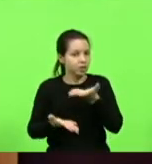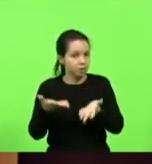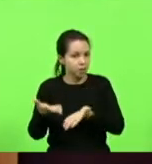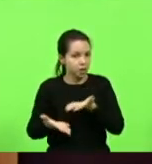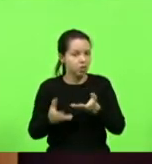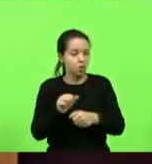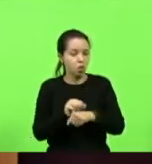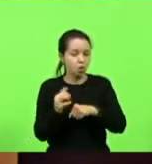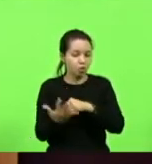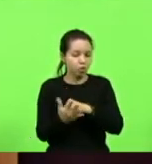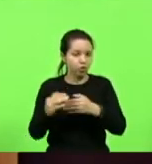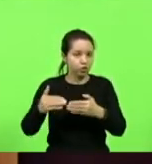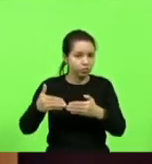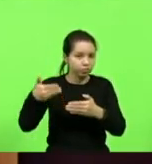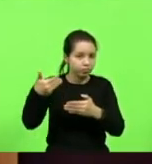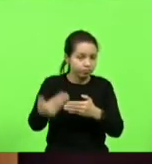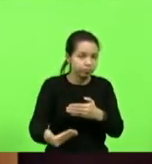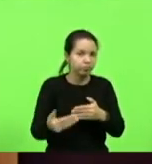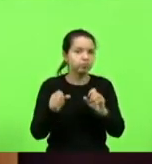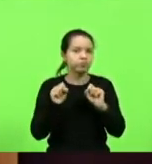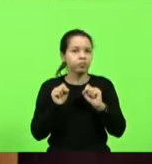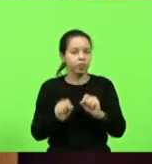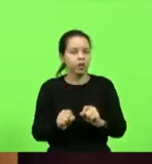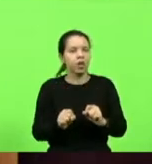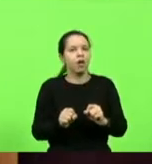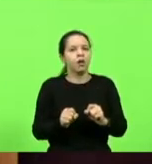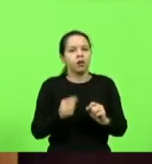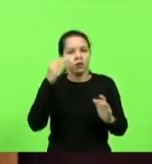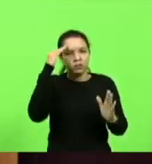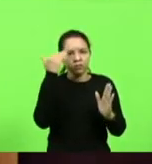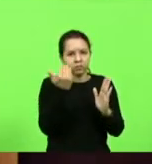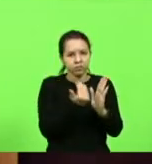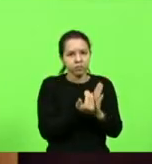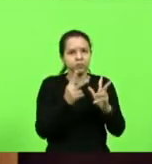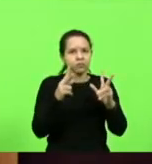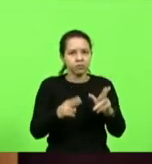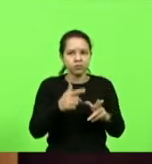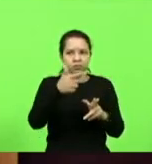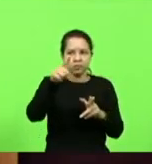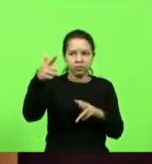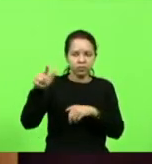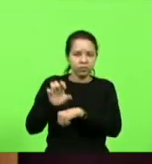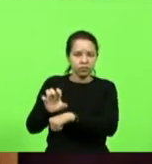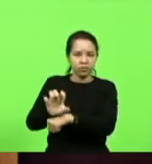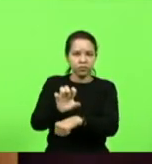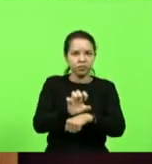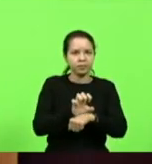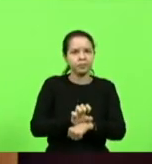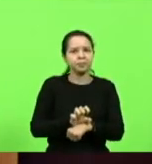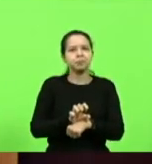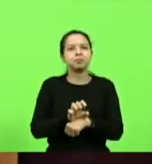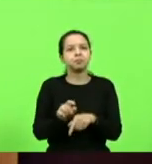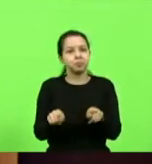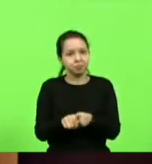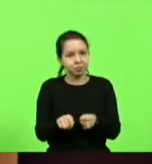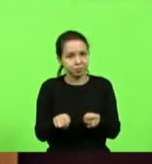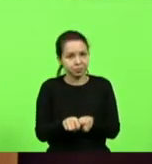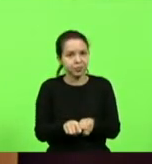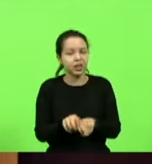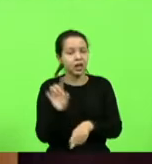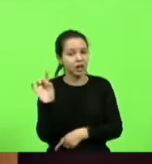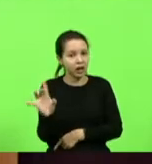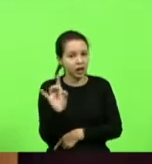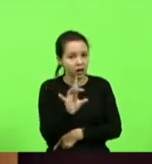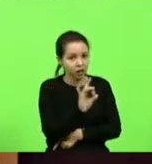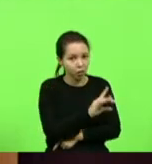possa ser colocado em prática, como já em vários estados desse país. Ao mesmo tempo, cada um de